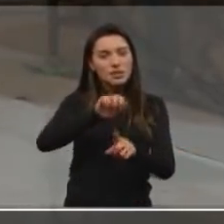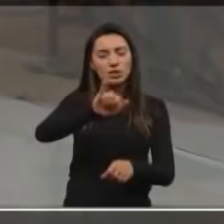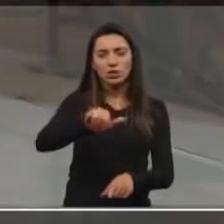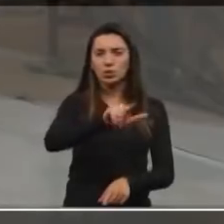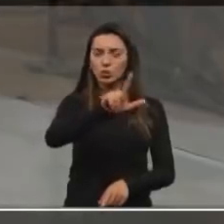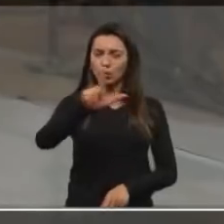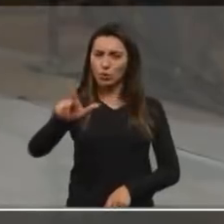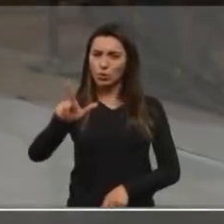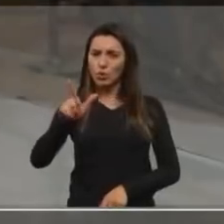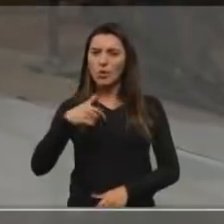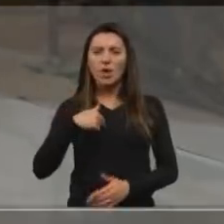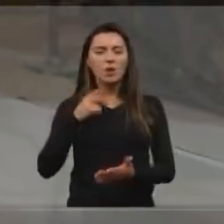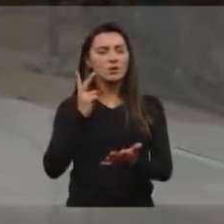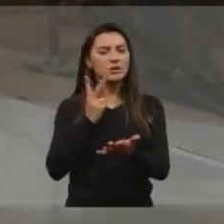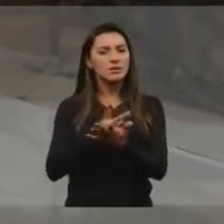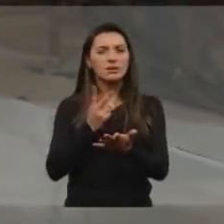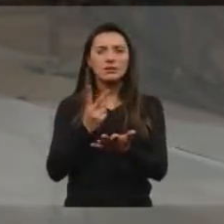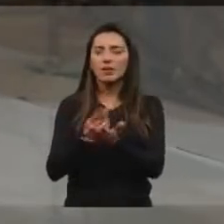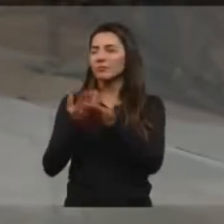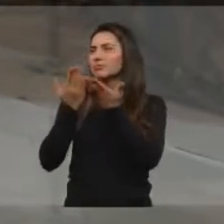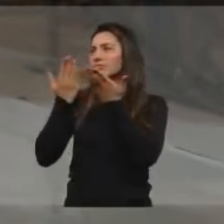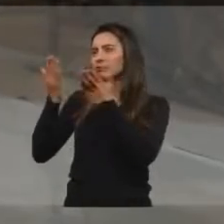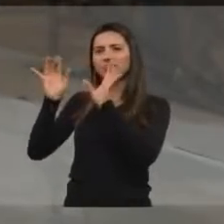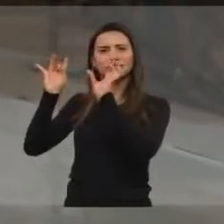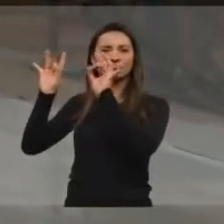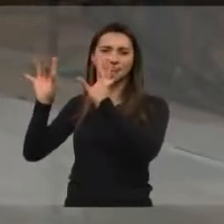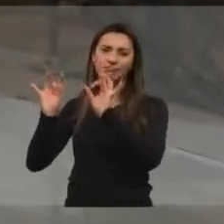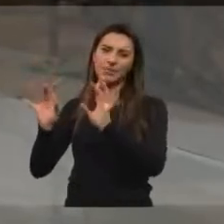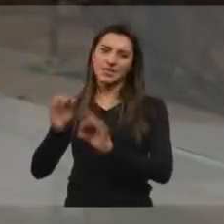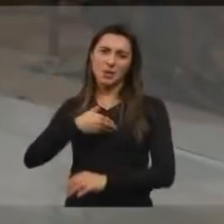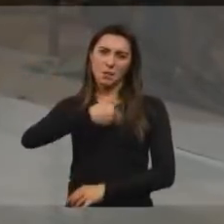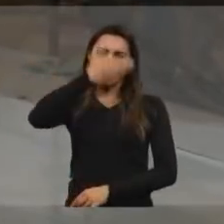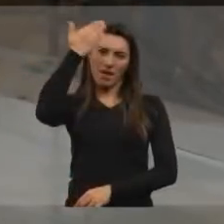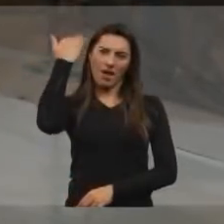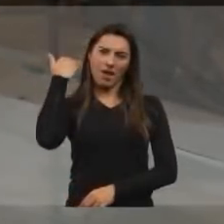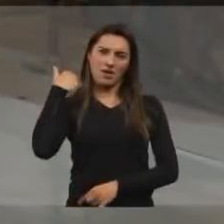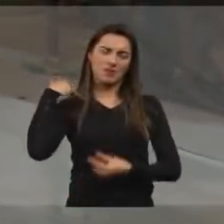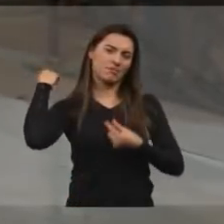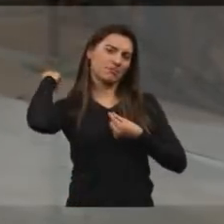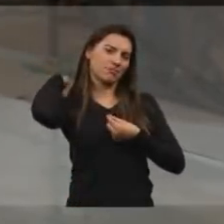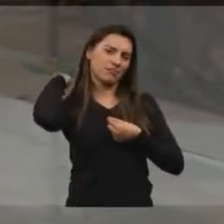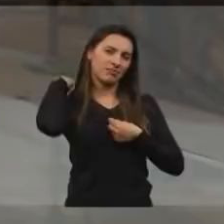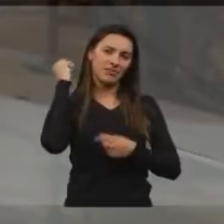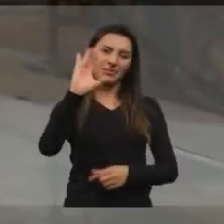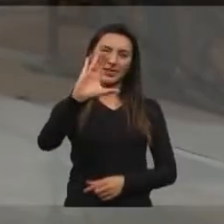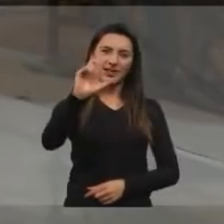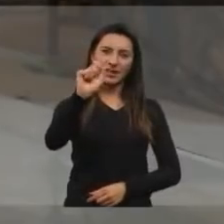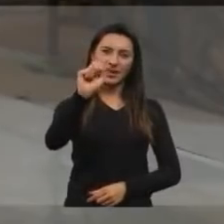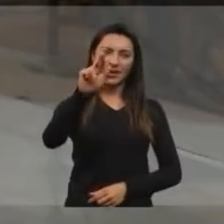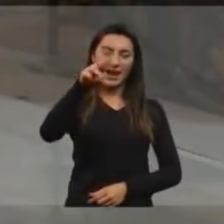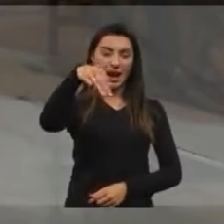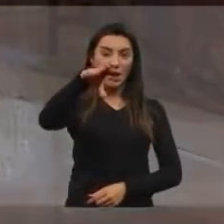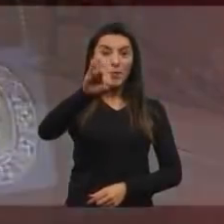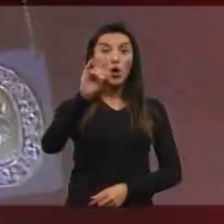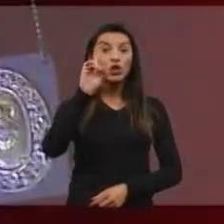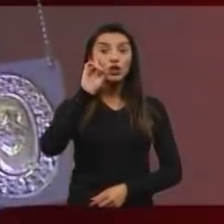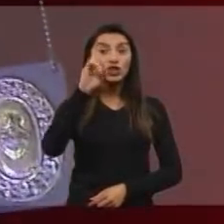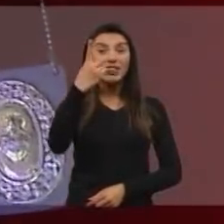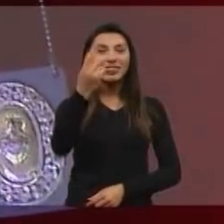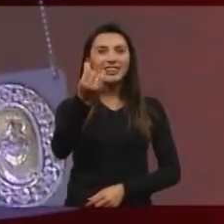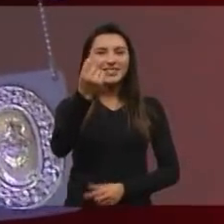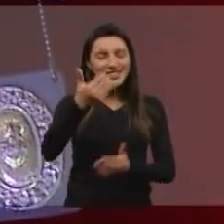eu sempre dedico a nossa senhora do carmo e ela vocês sabe se celebra dia